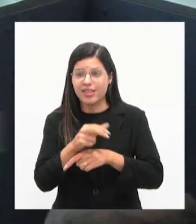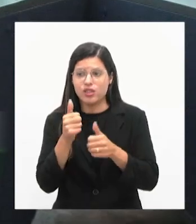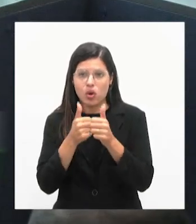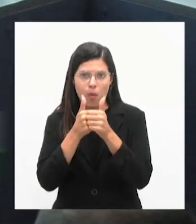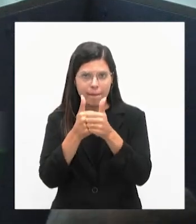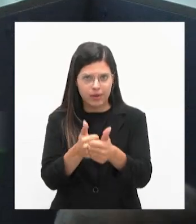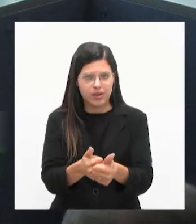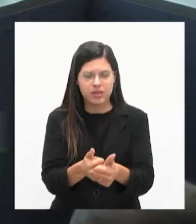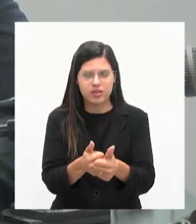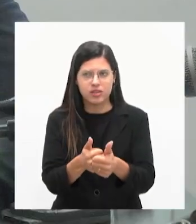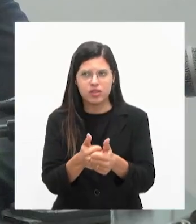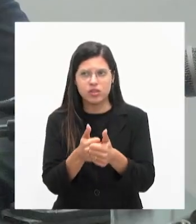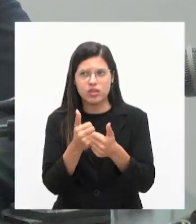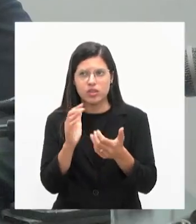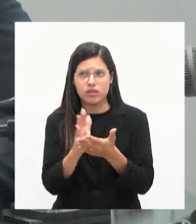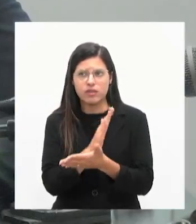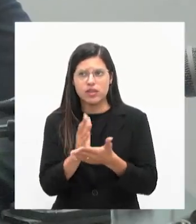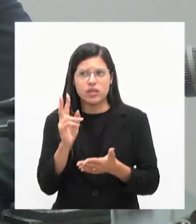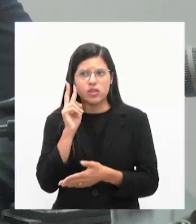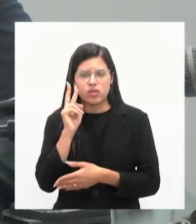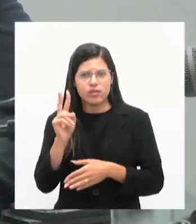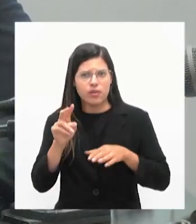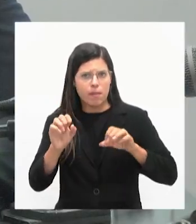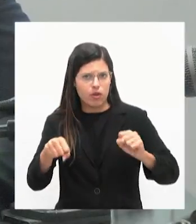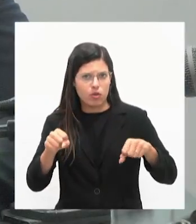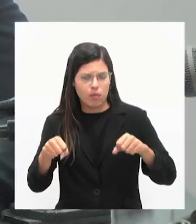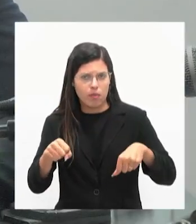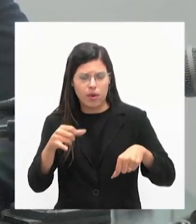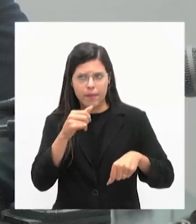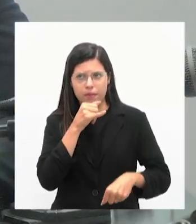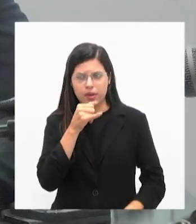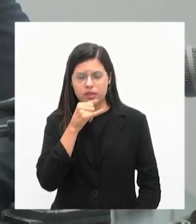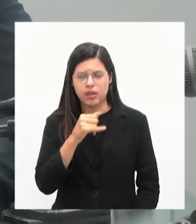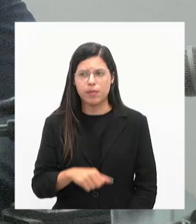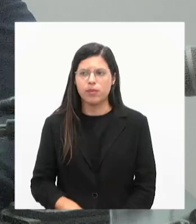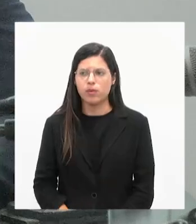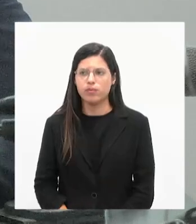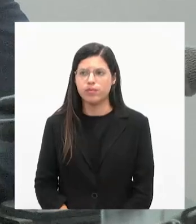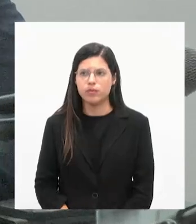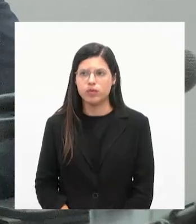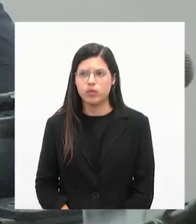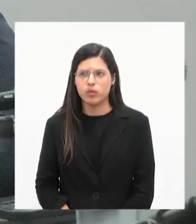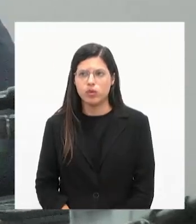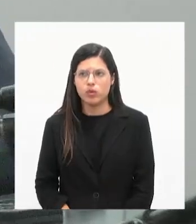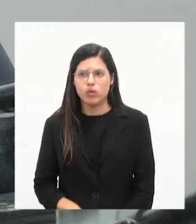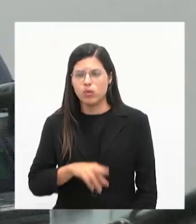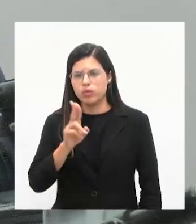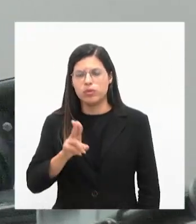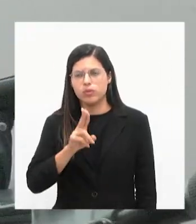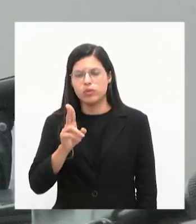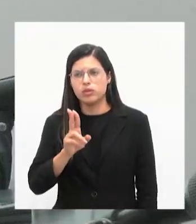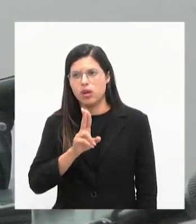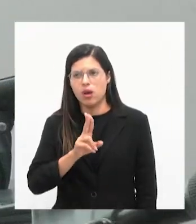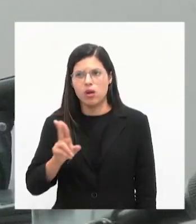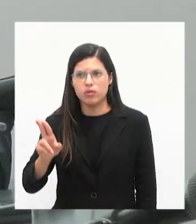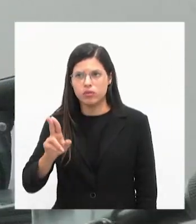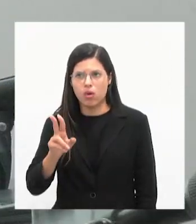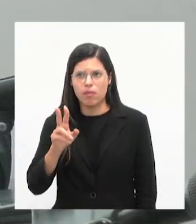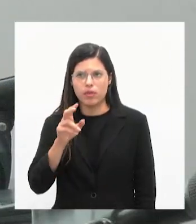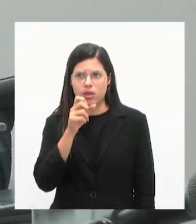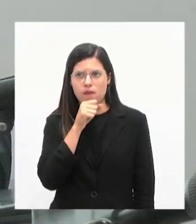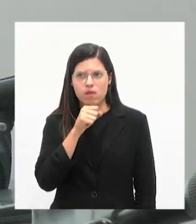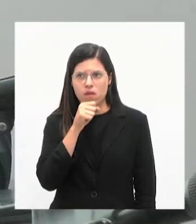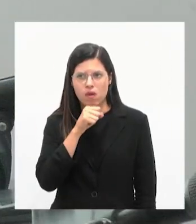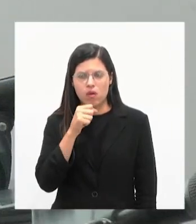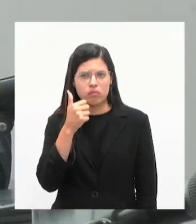muitas vezes, a gente vê vários motoboys, por exemplo, que o cara usa muitas vezes o nome da avó, o nome de uma mãe,